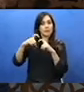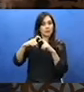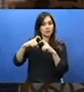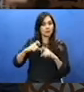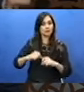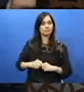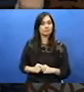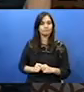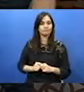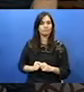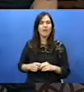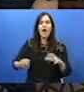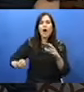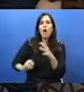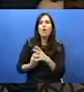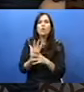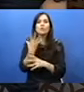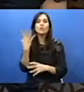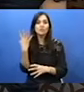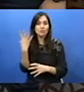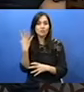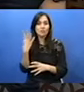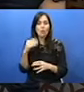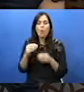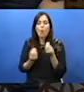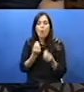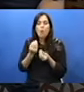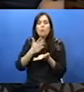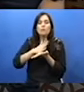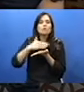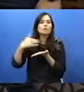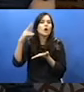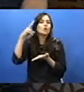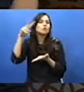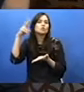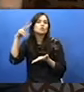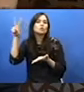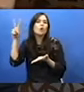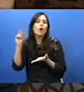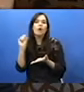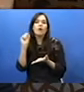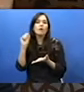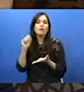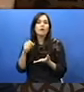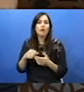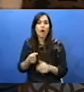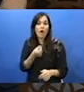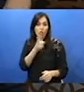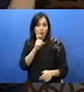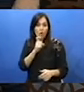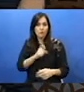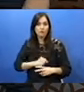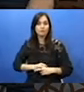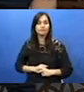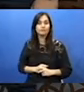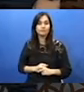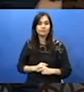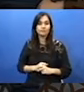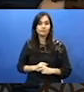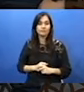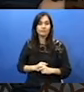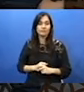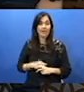A origem da palavra droga, vamos então entender, porque aí a gente já entende melhor sobre ela. A palavra droga vem da